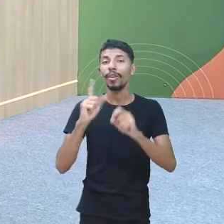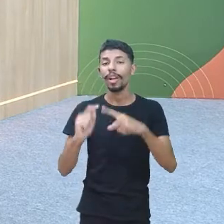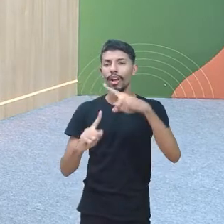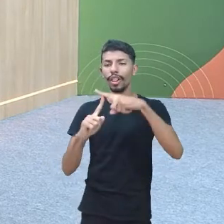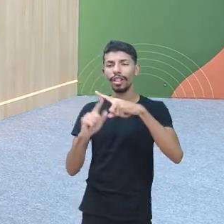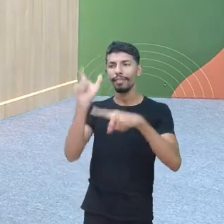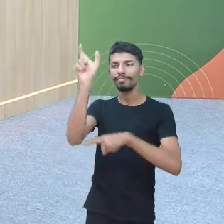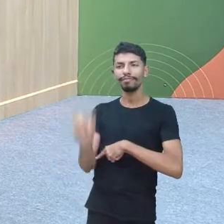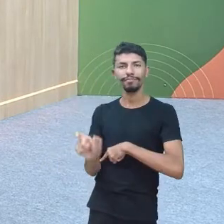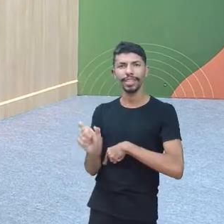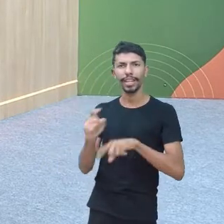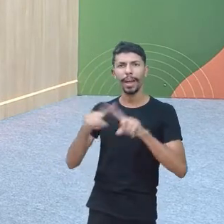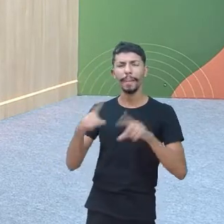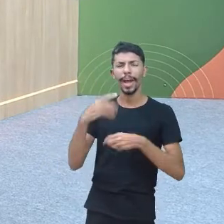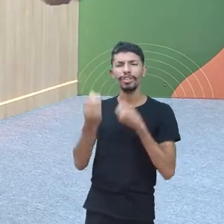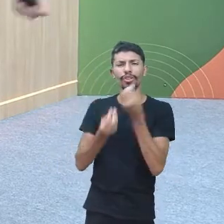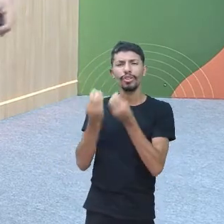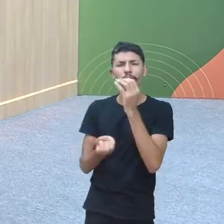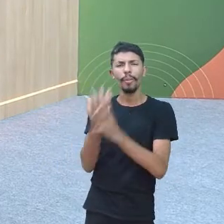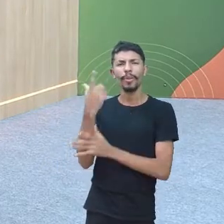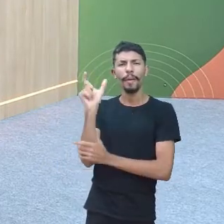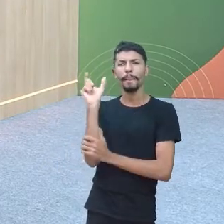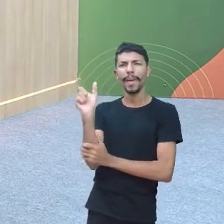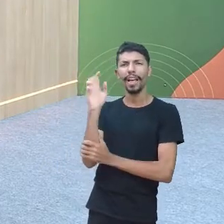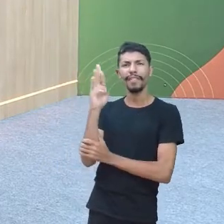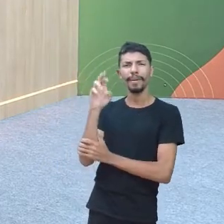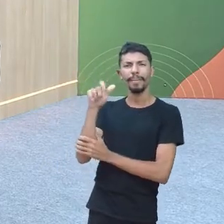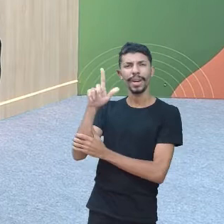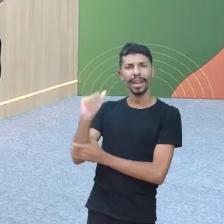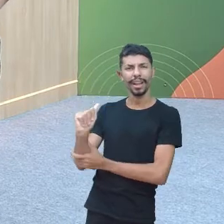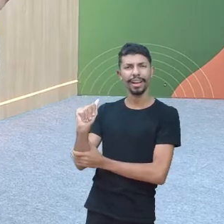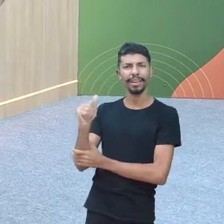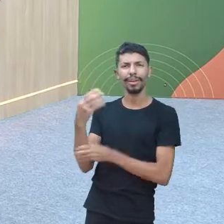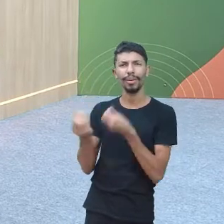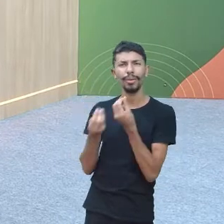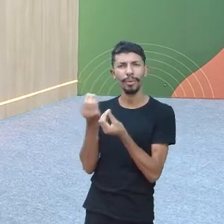pessoa. Mas de onde vem essa palavra brega?